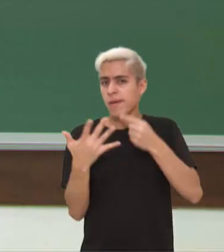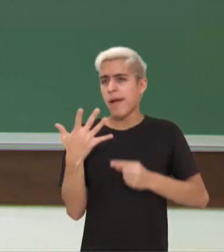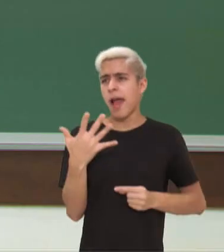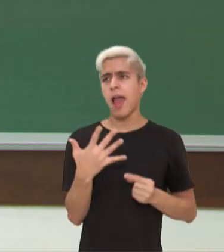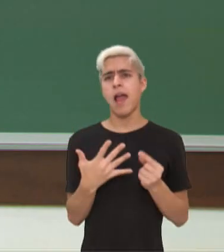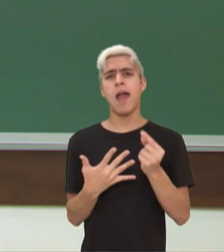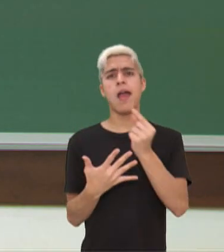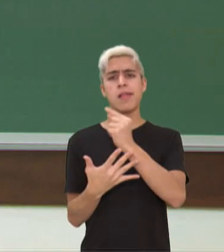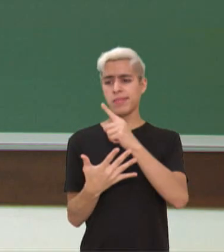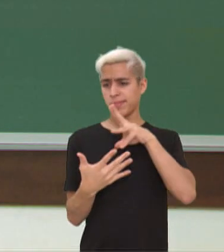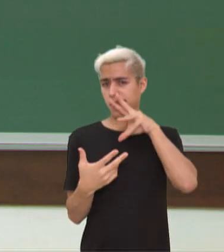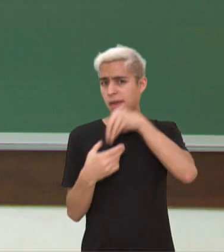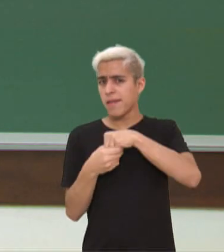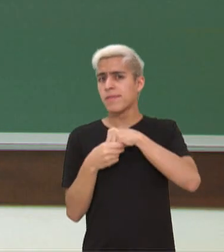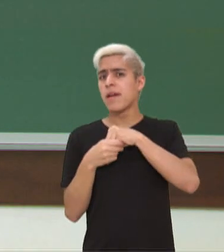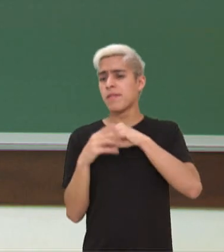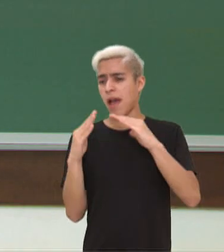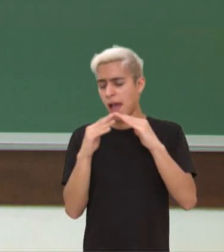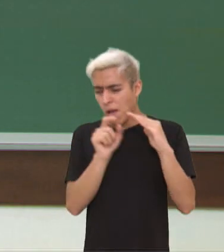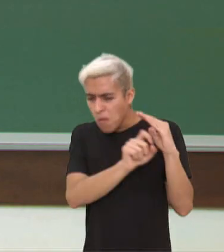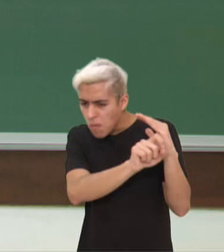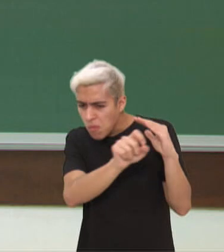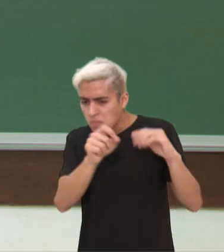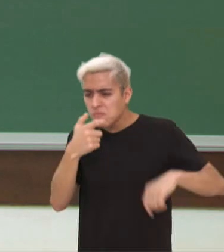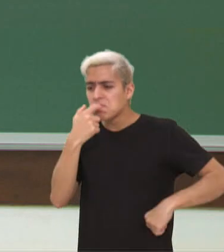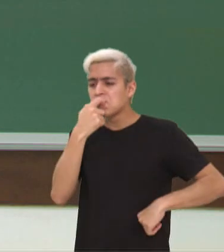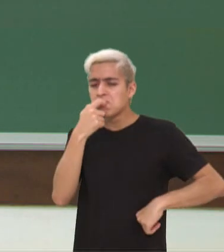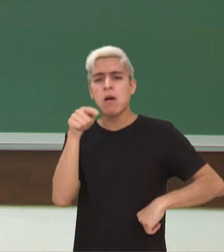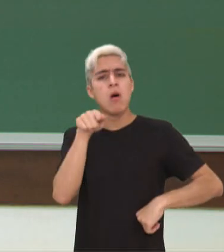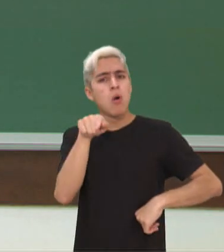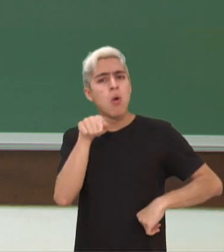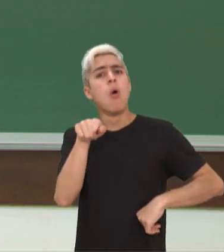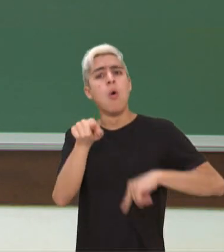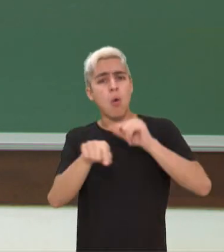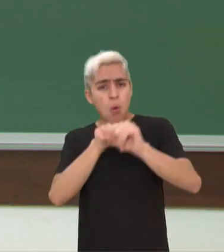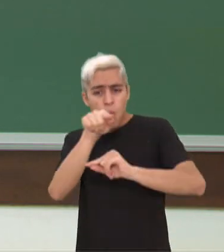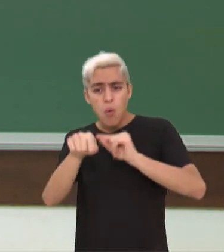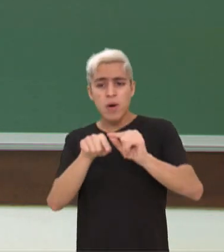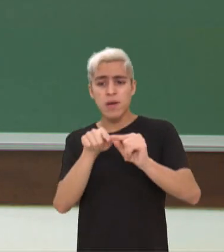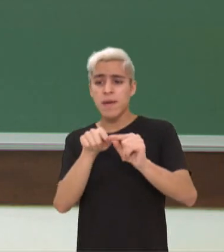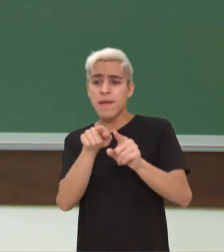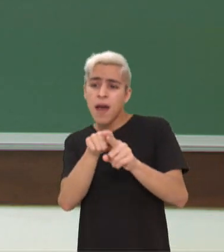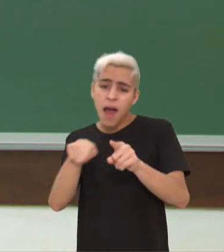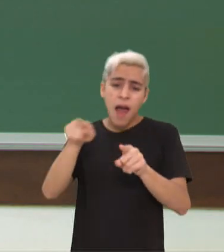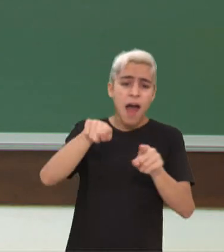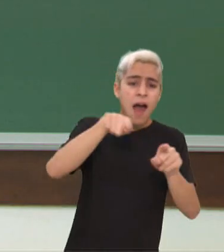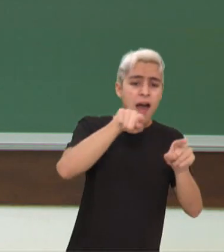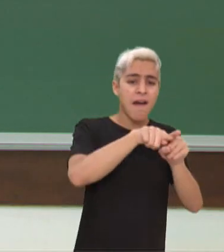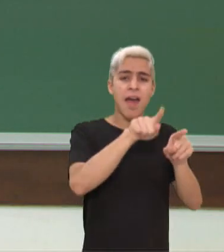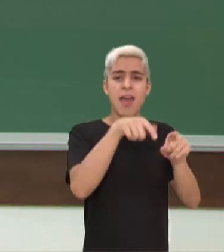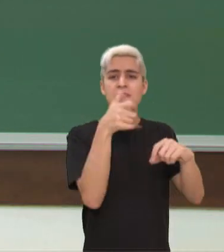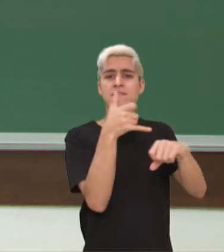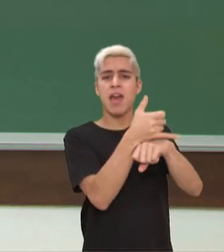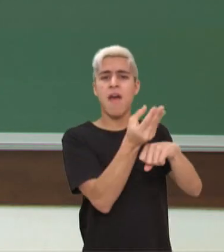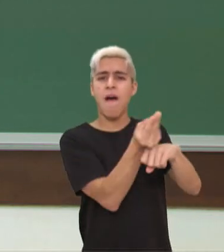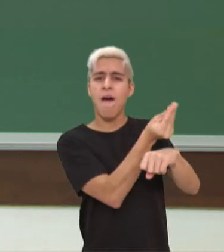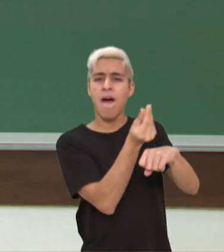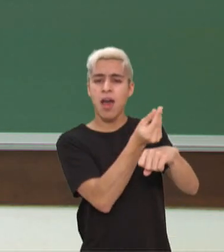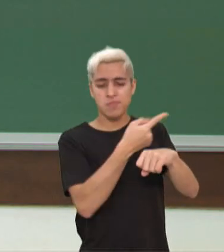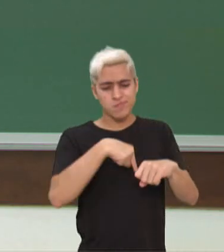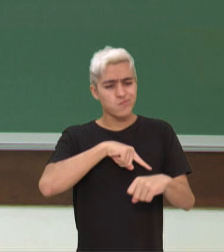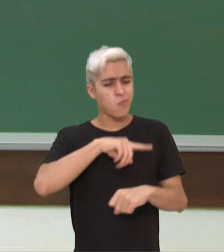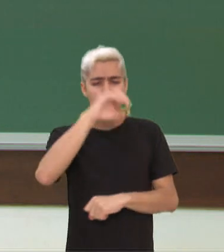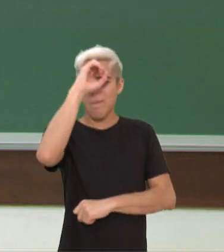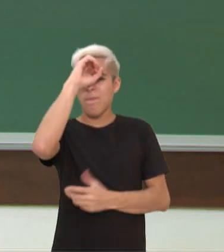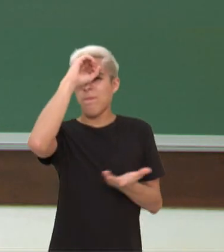nós temos na nossa casa e que fazem, que tem como matéria-prima o minério de ferro, que a gente nem